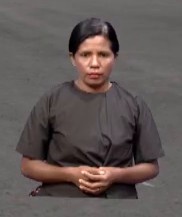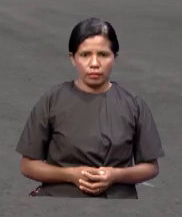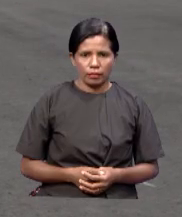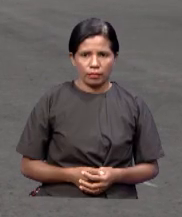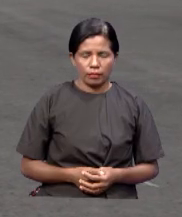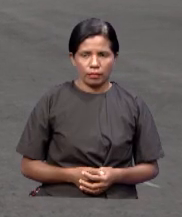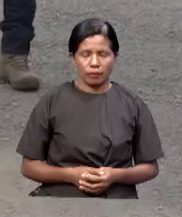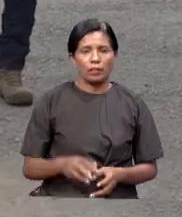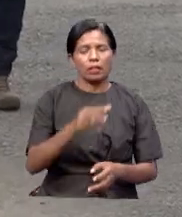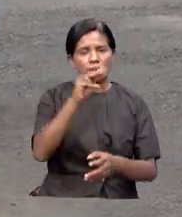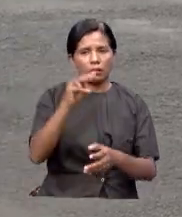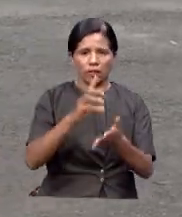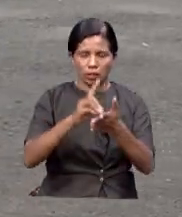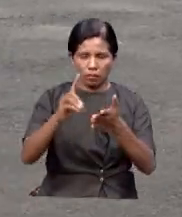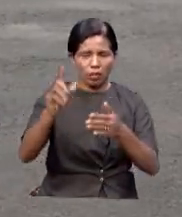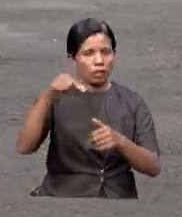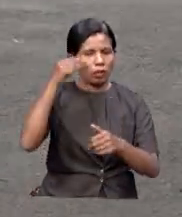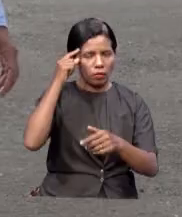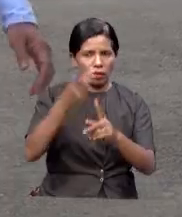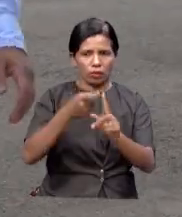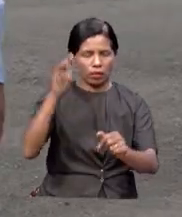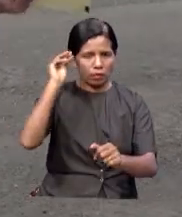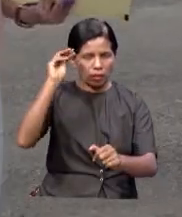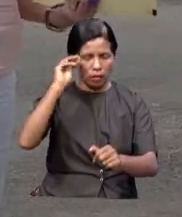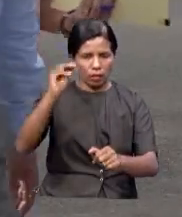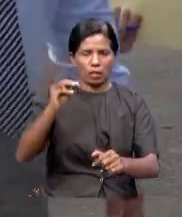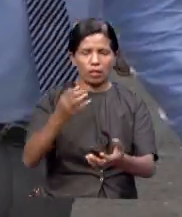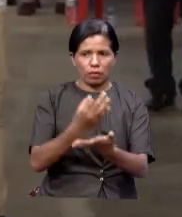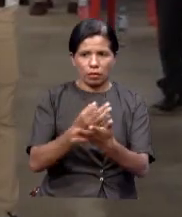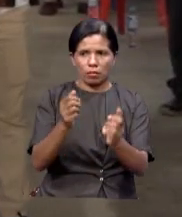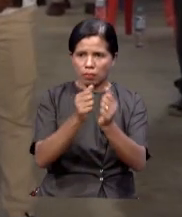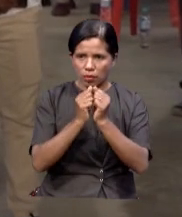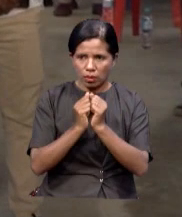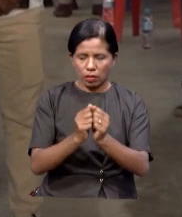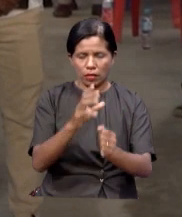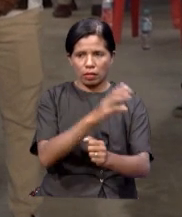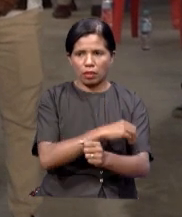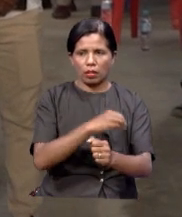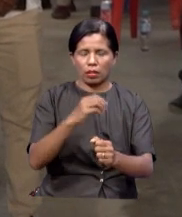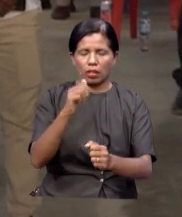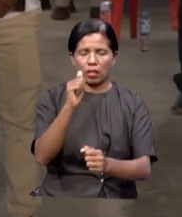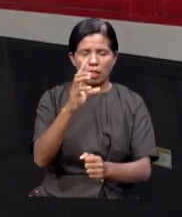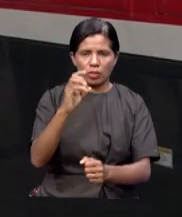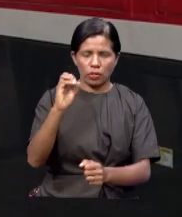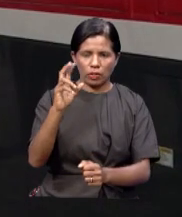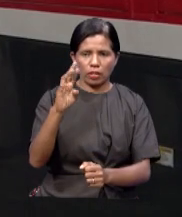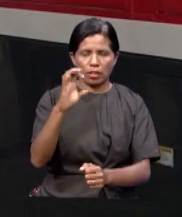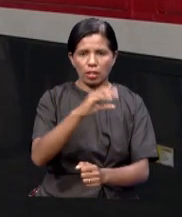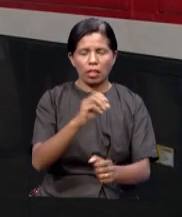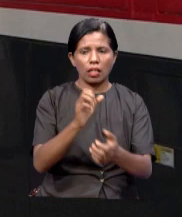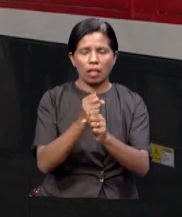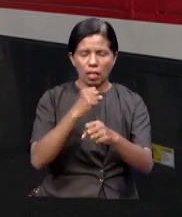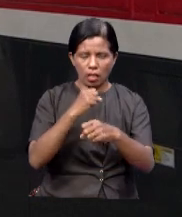E a segunda semana, né, governo lhe Ministério Finanças a muito com a autoridade aduaneira alfândega ao lançamento